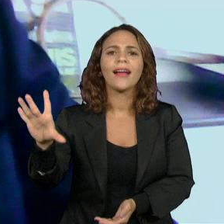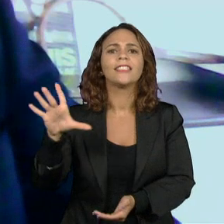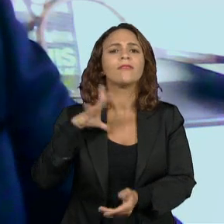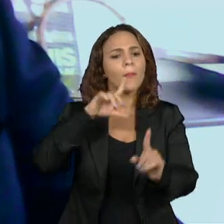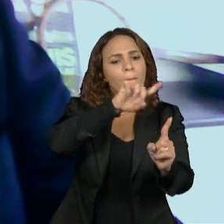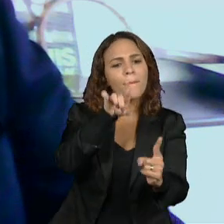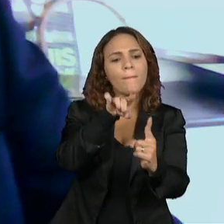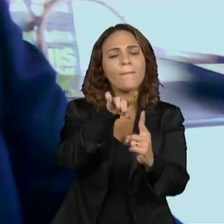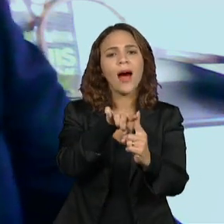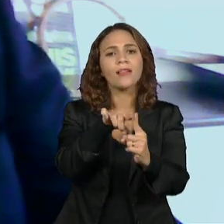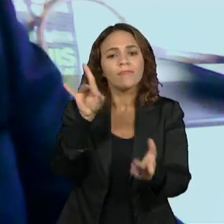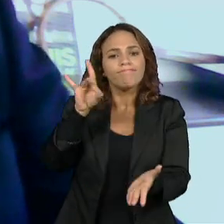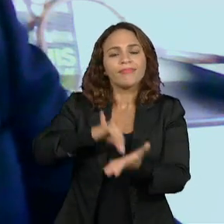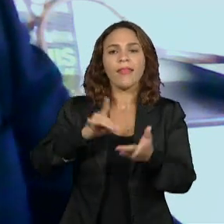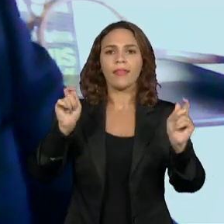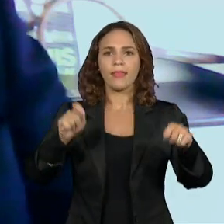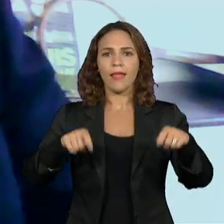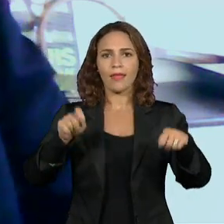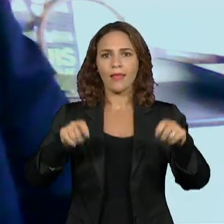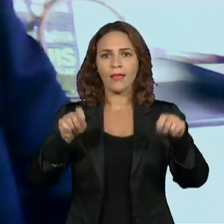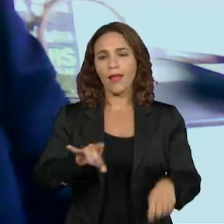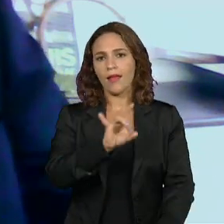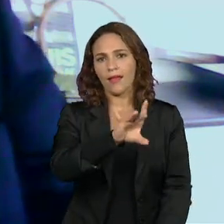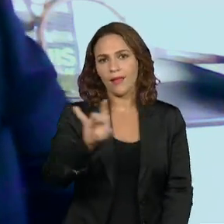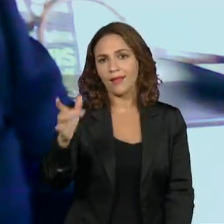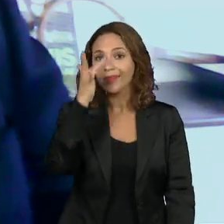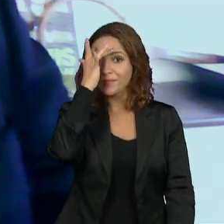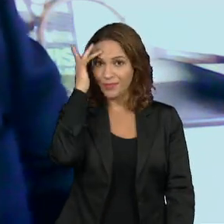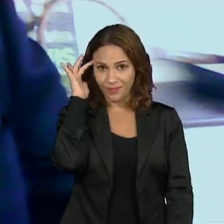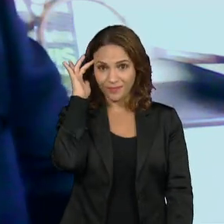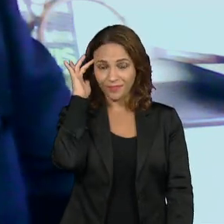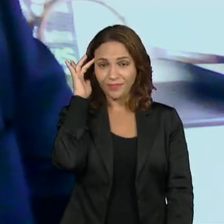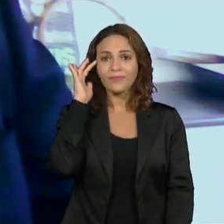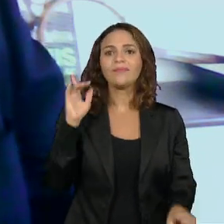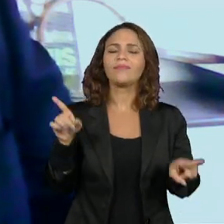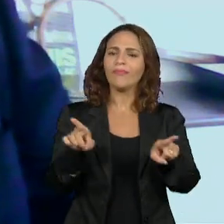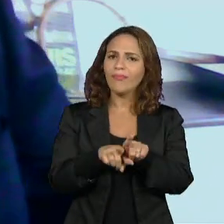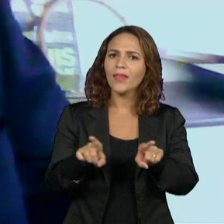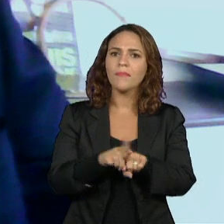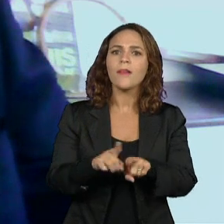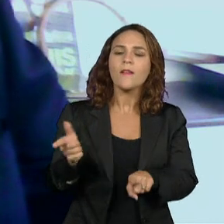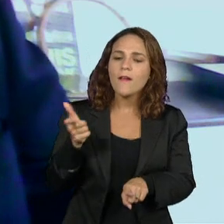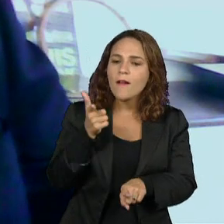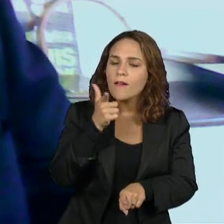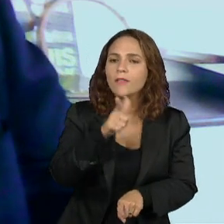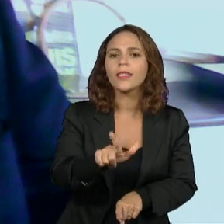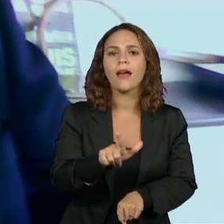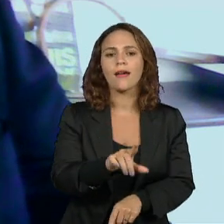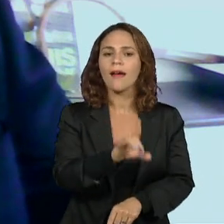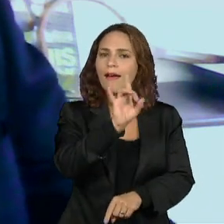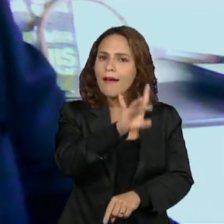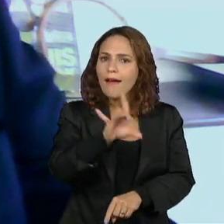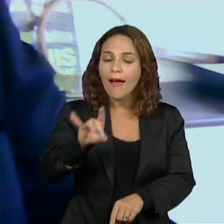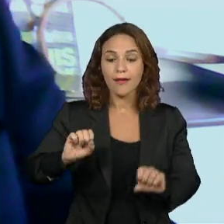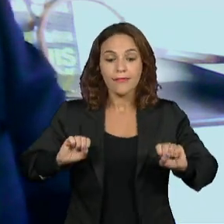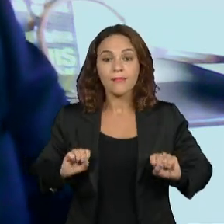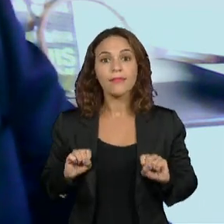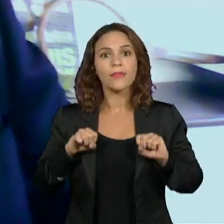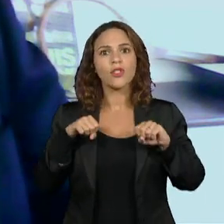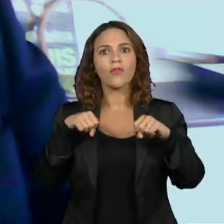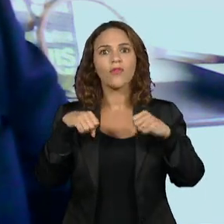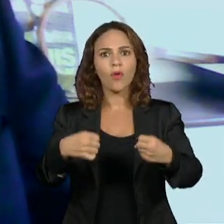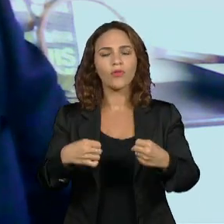mais realistas, por isso ele está na realidade, e que fazem com que a gente consiga obter